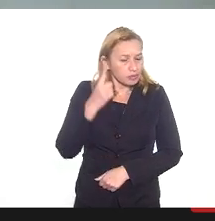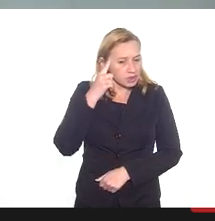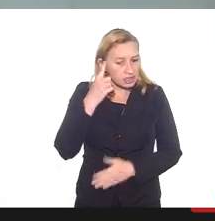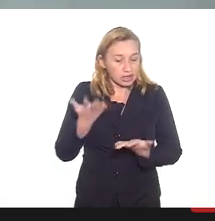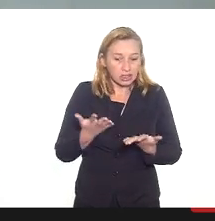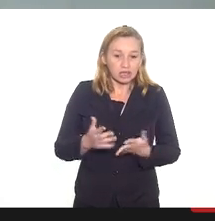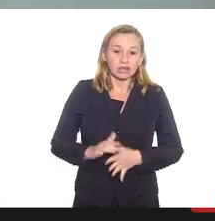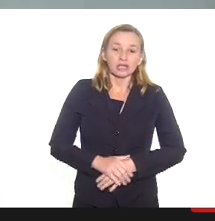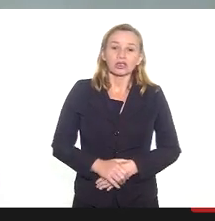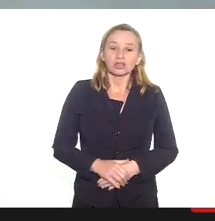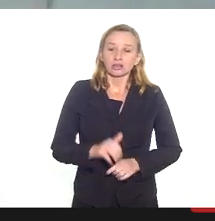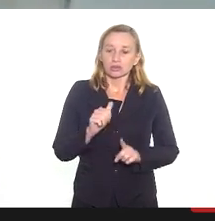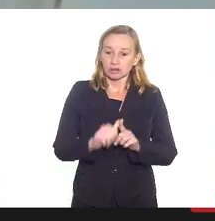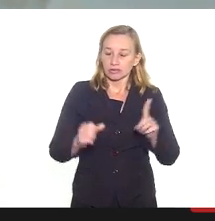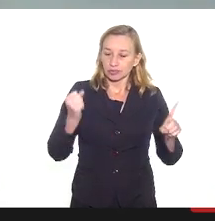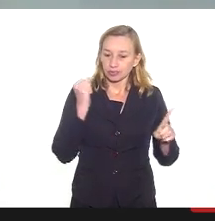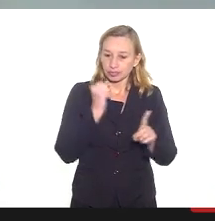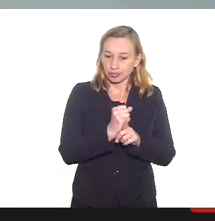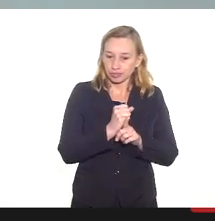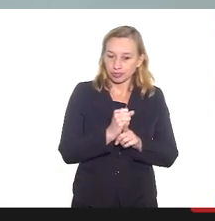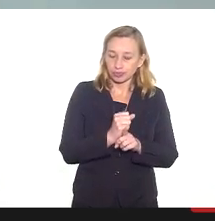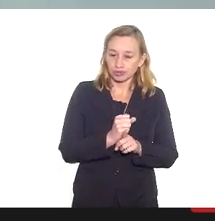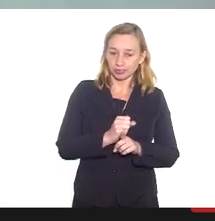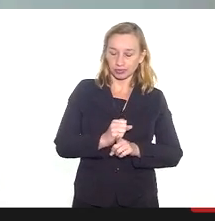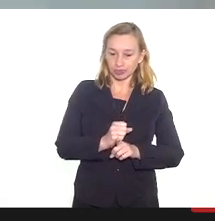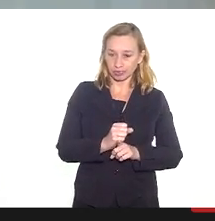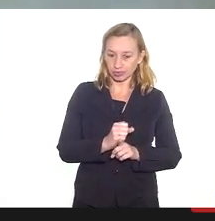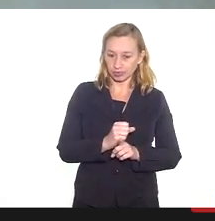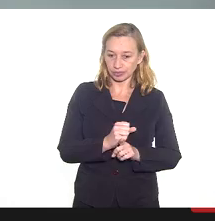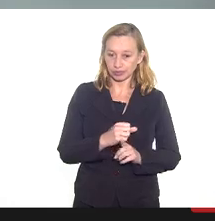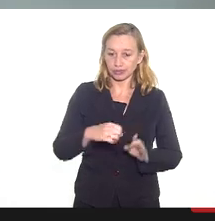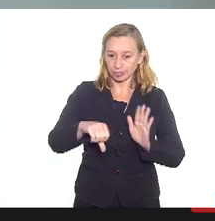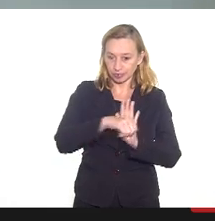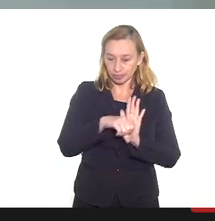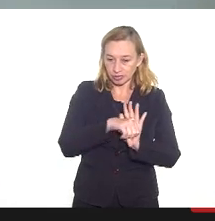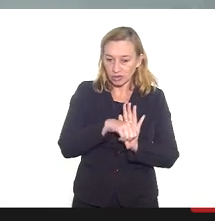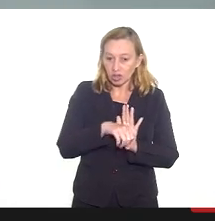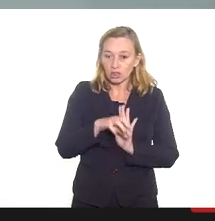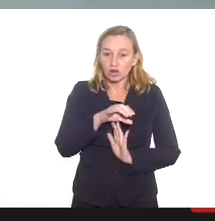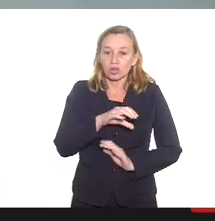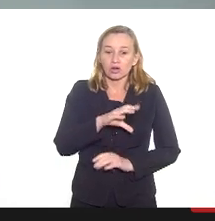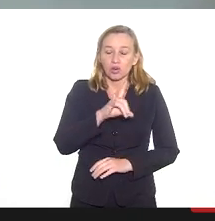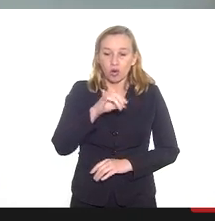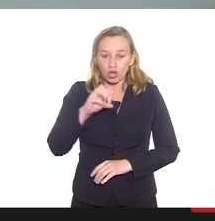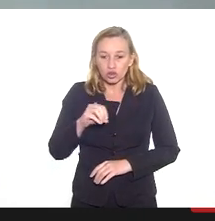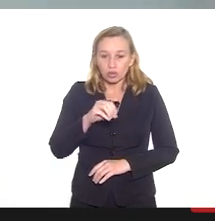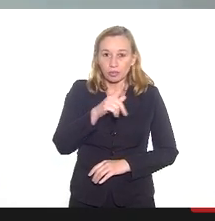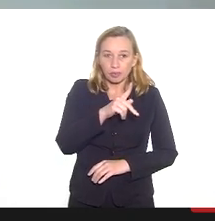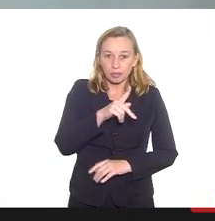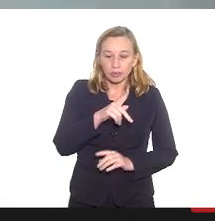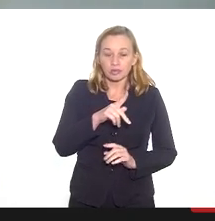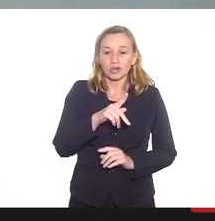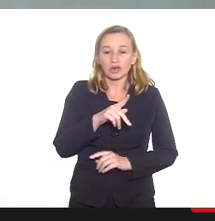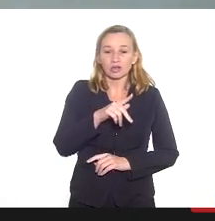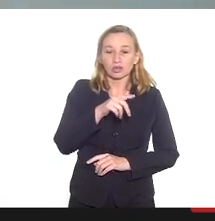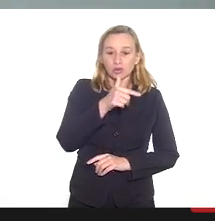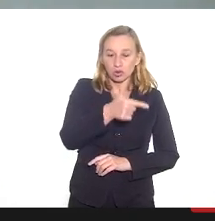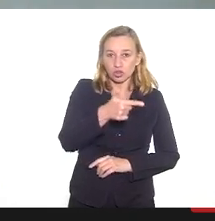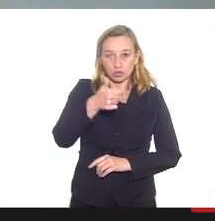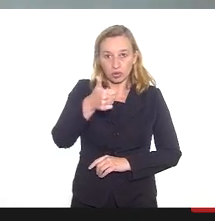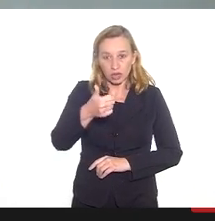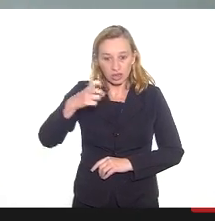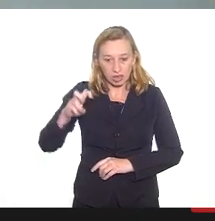Embora o crime do feminicídio, como todas nós sabemos, esteja no Código Penal desde 2015, né, ele foi aprovado no governo